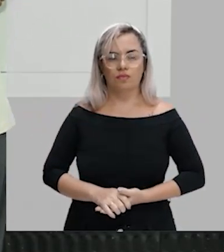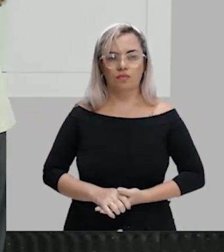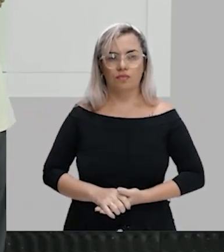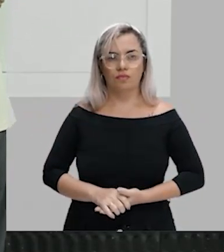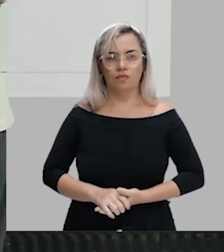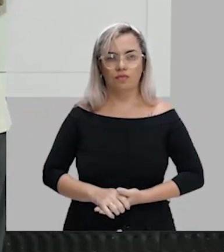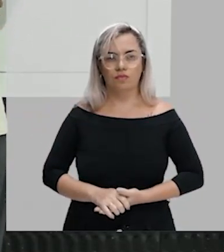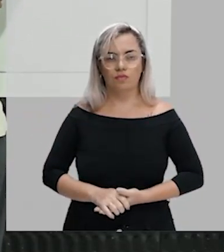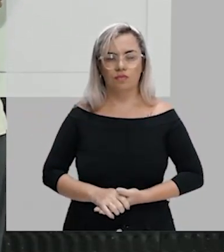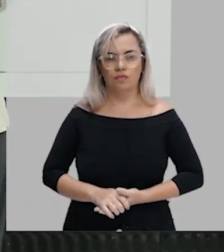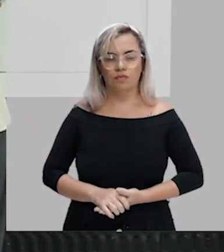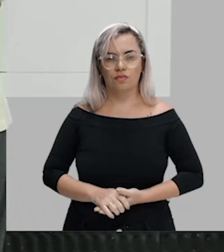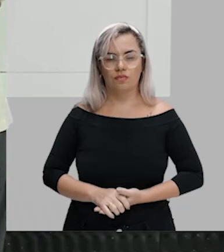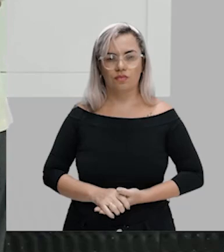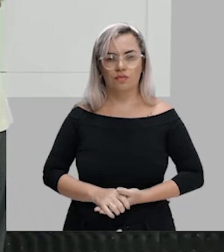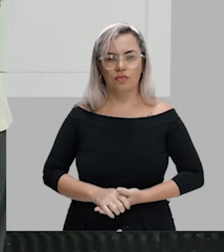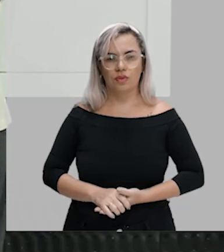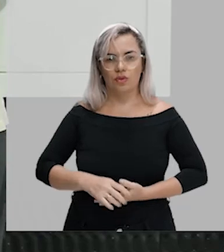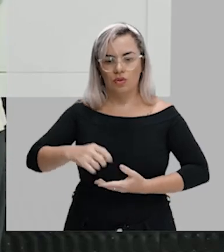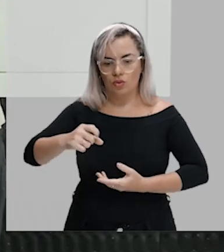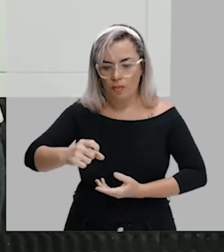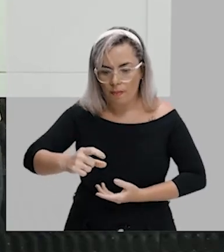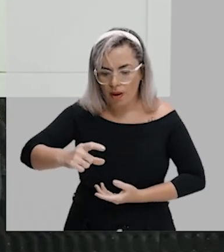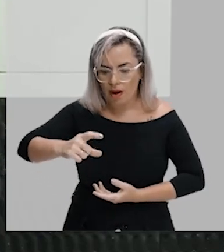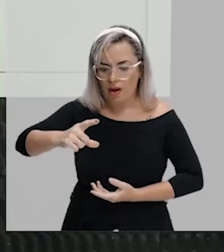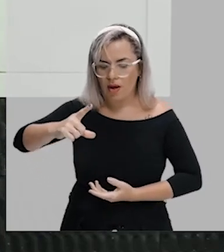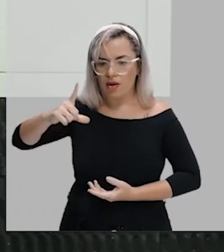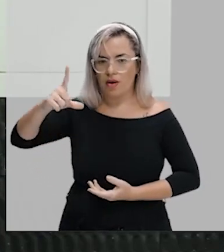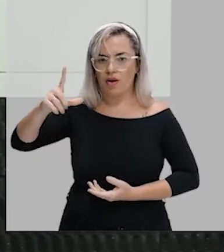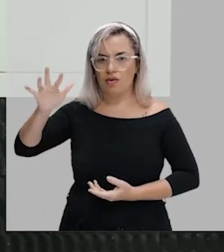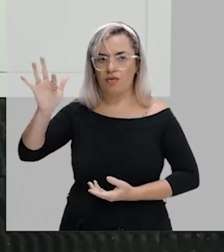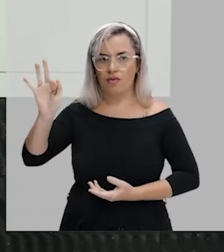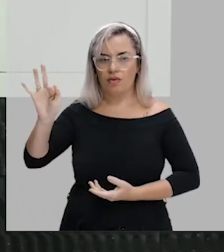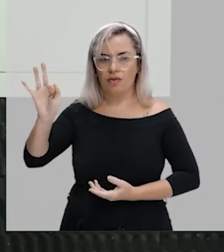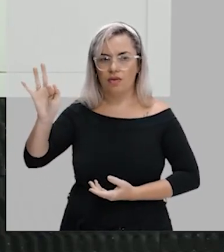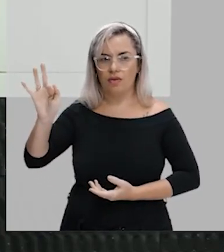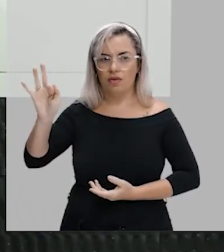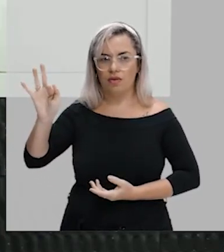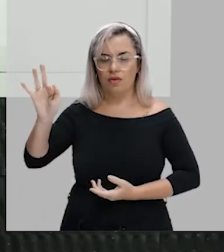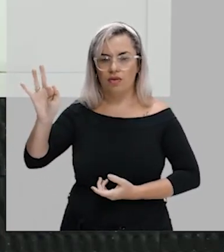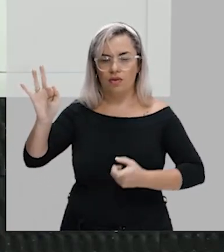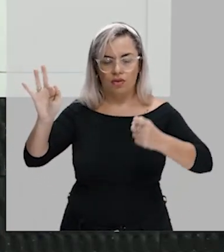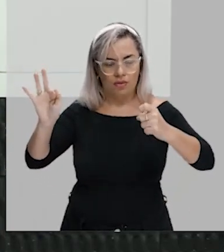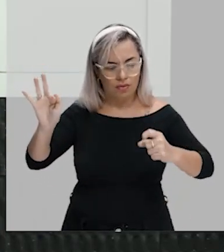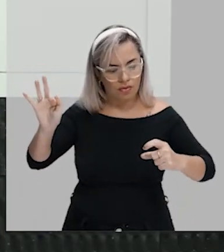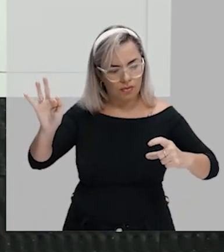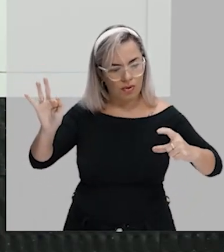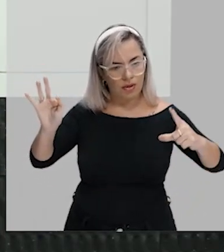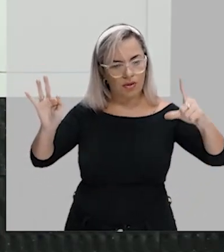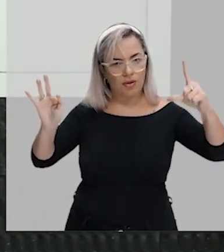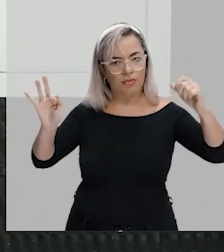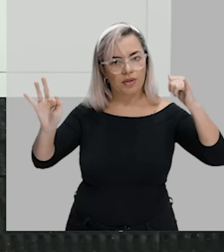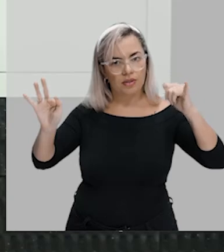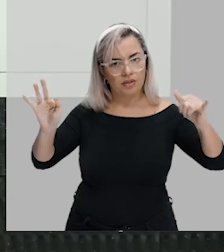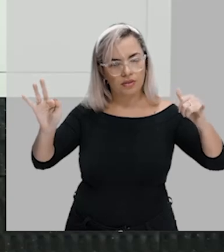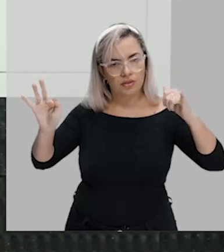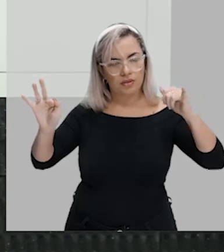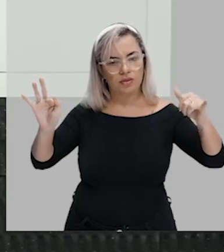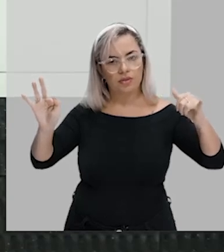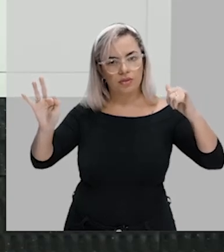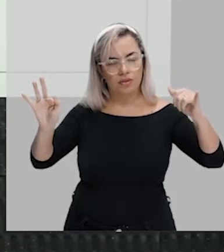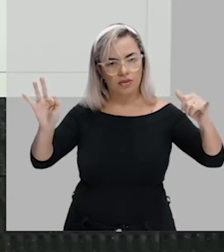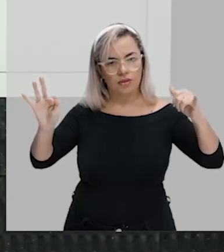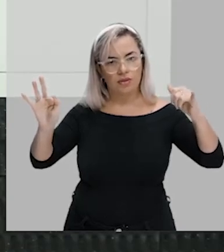Que quanto maior a minha frequência, maior é a minha energia. São